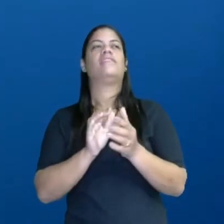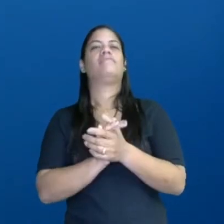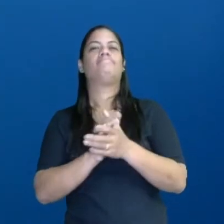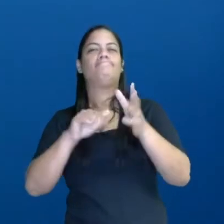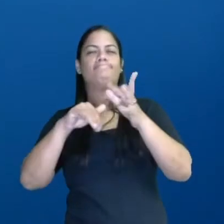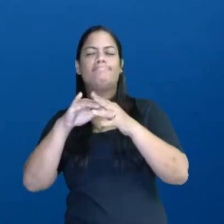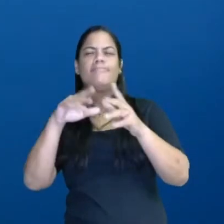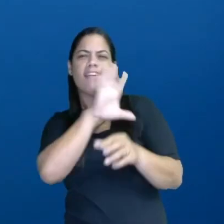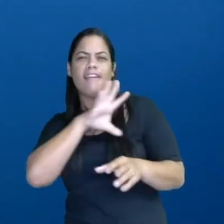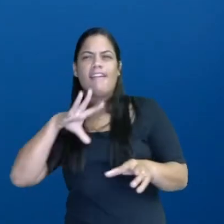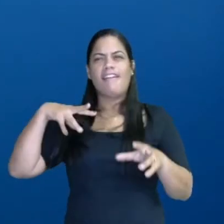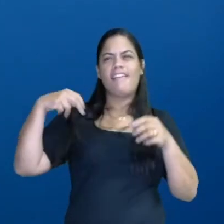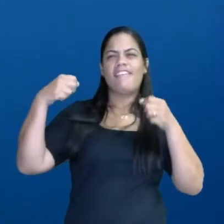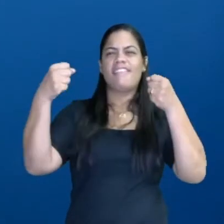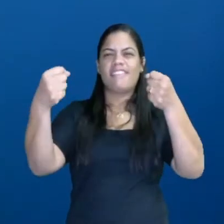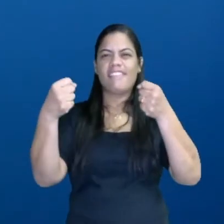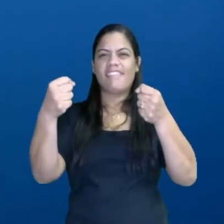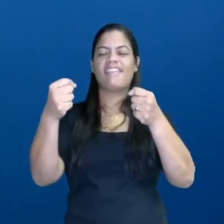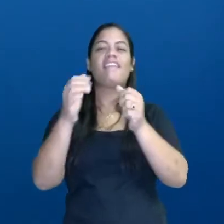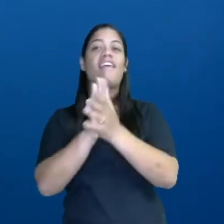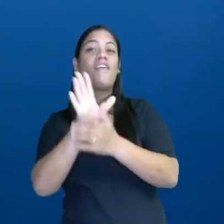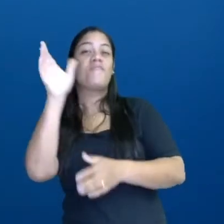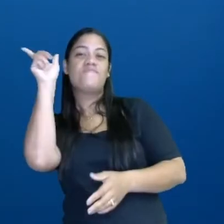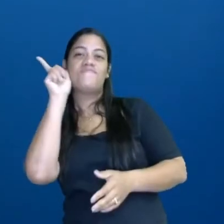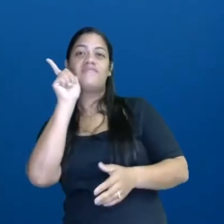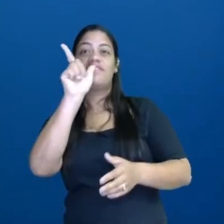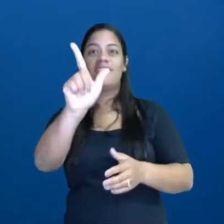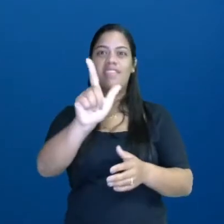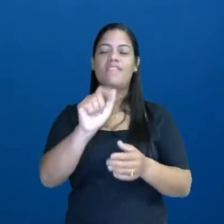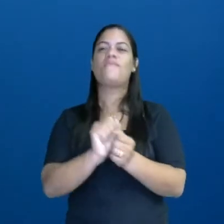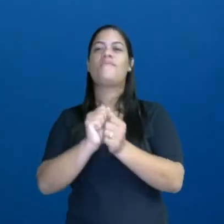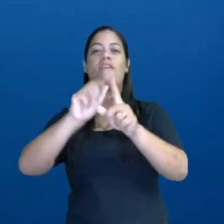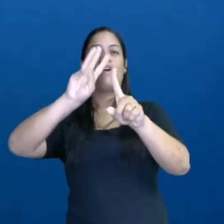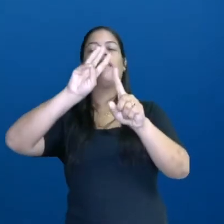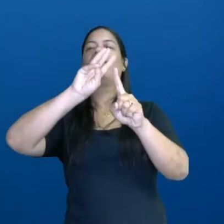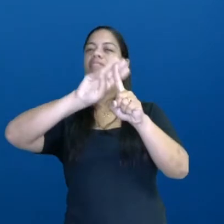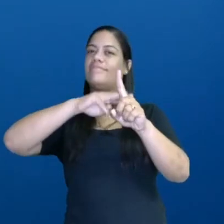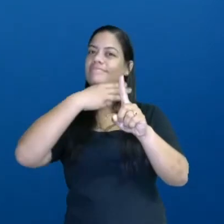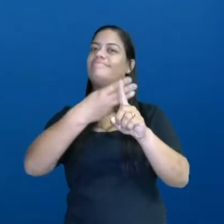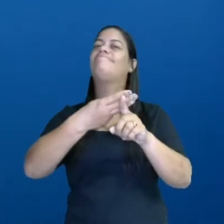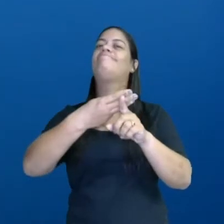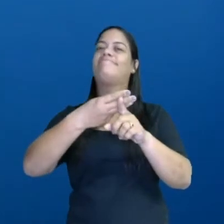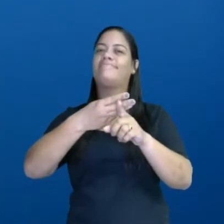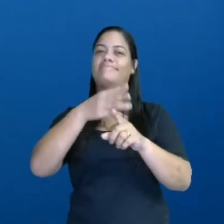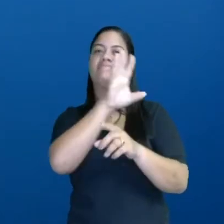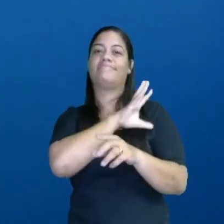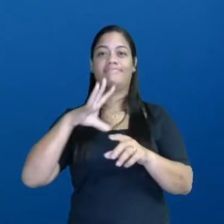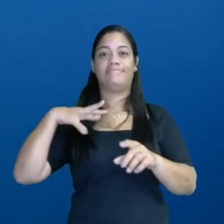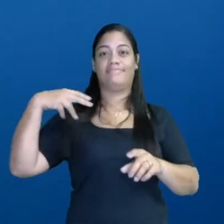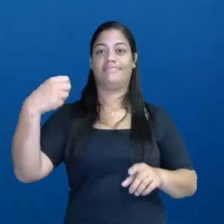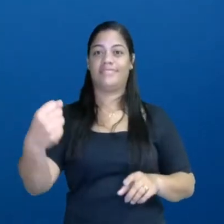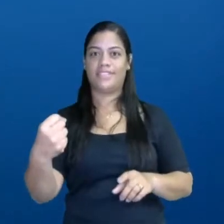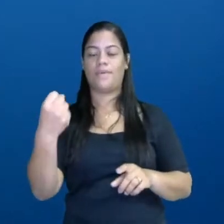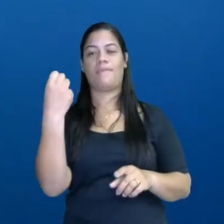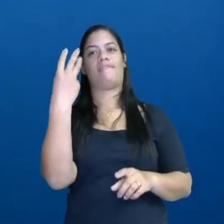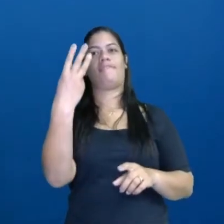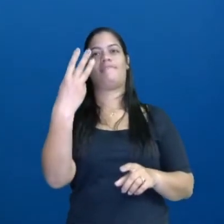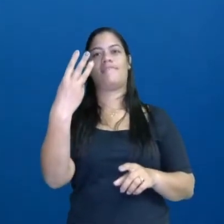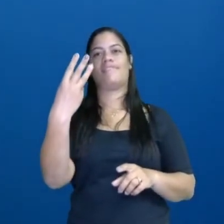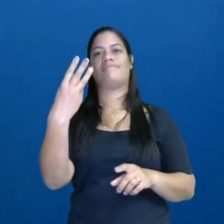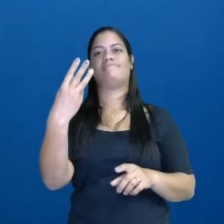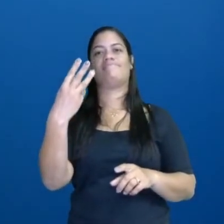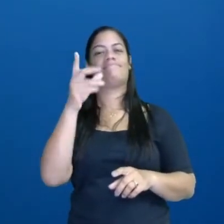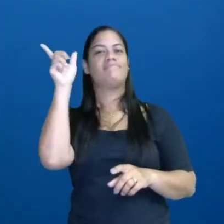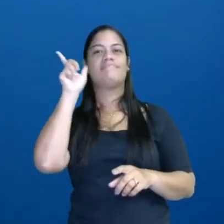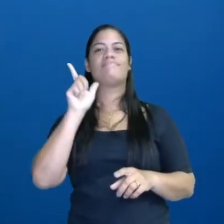vezes consecutivas, não é isso? Um campeonato, nós dizemos assim, ó, tricampeão, então, 3, não é isso? Ganhou 3 vezes, ó. Então,